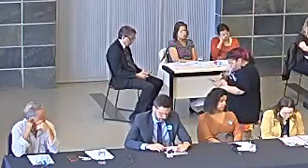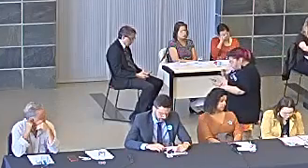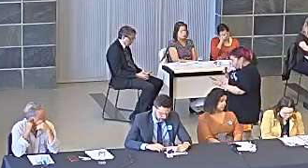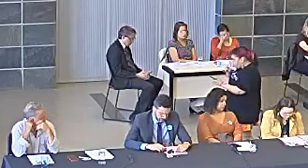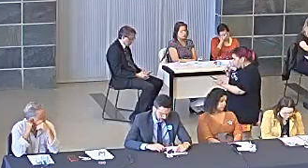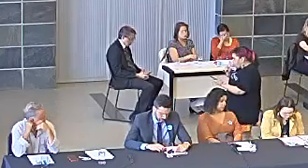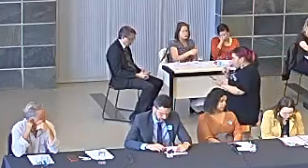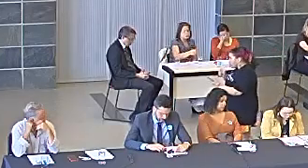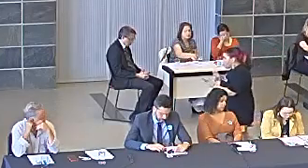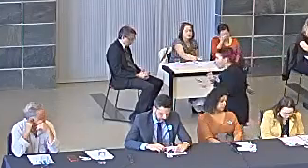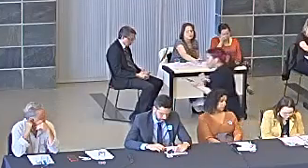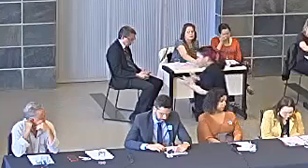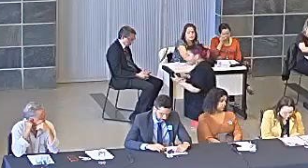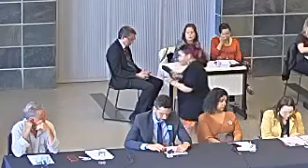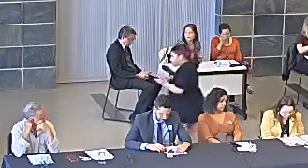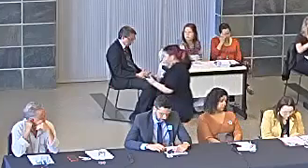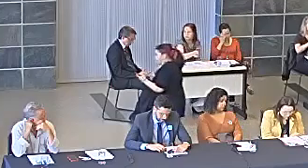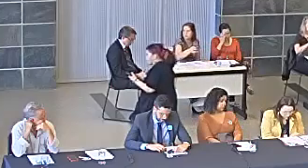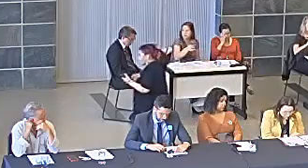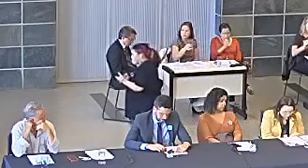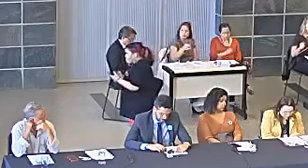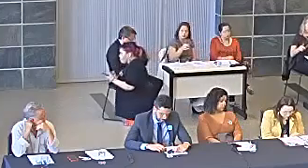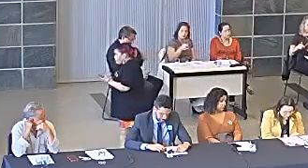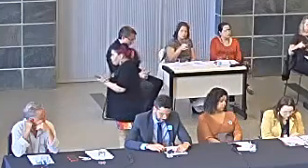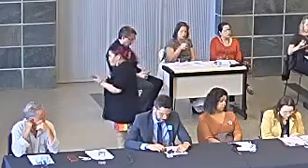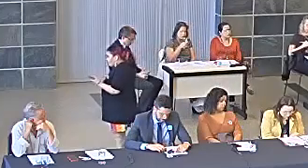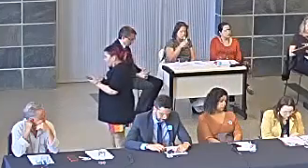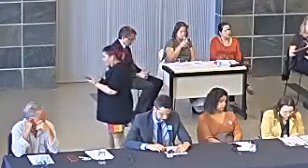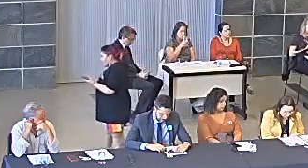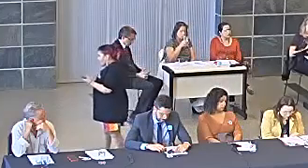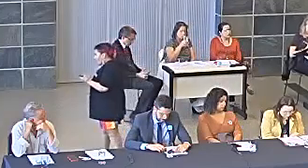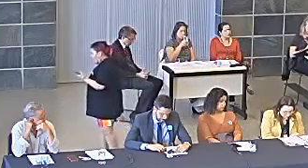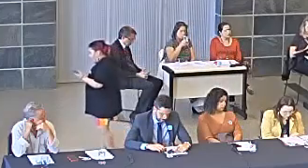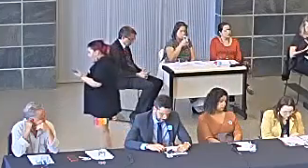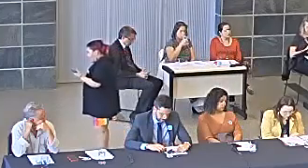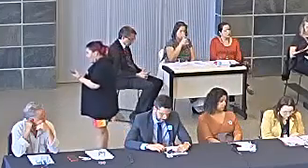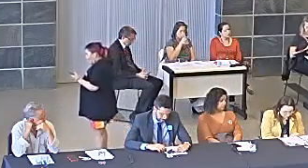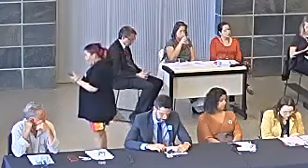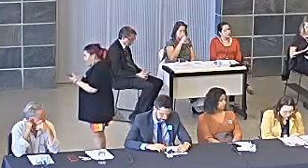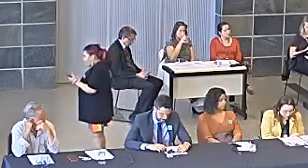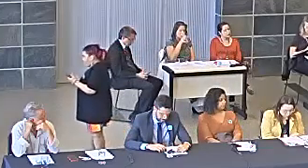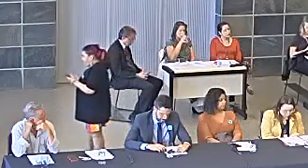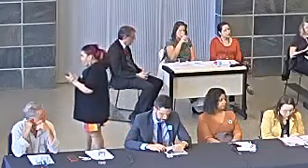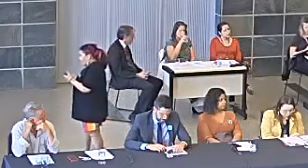o senhor Newton, a senhora Denise, o doutor Estevão,